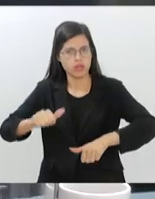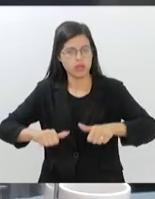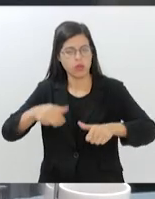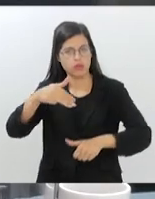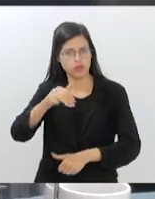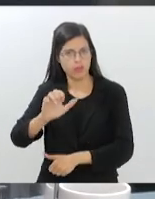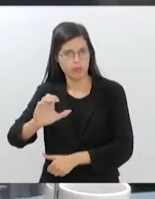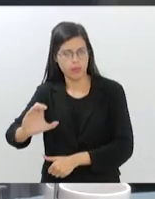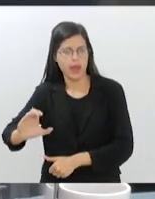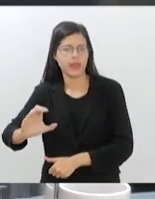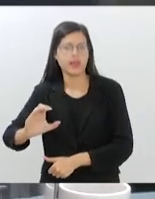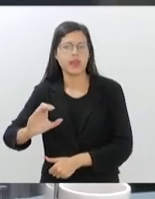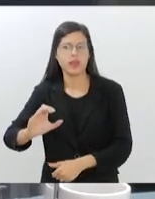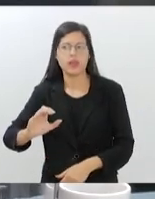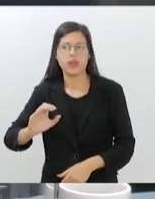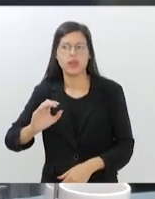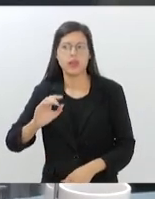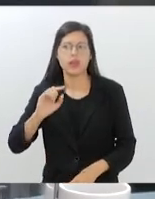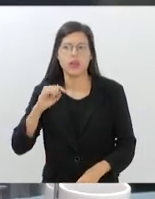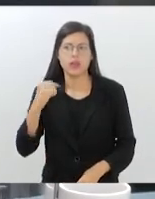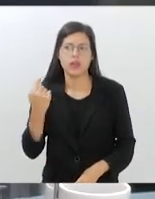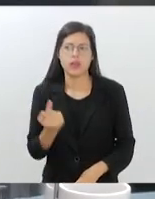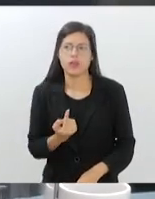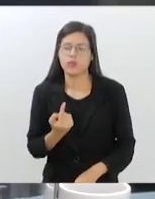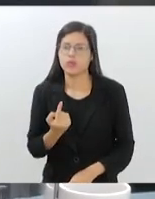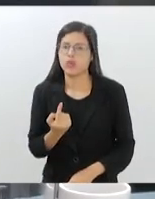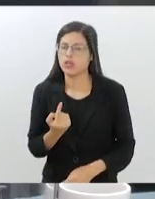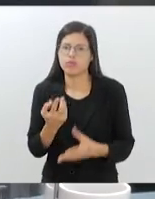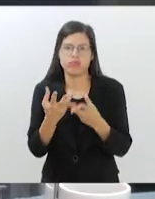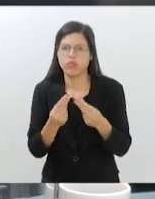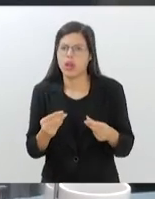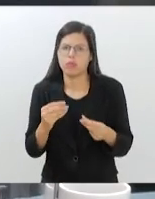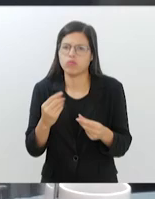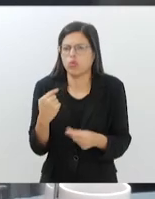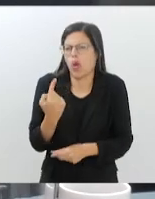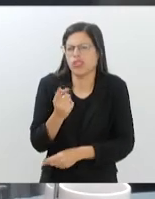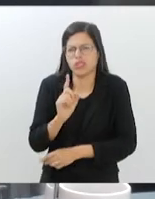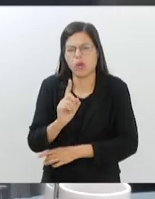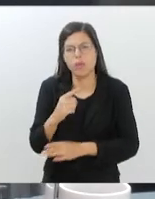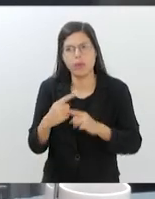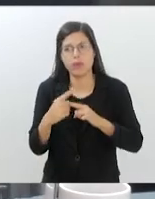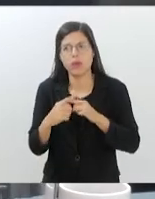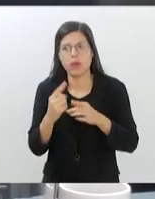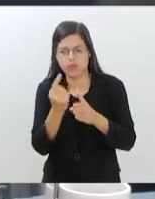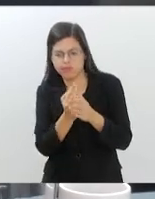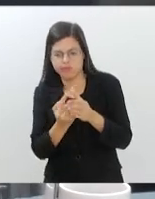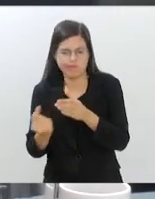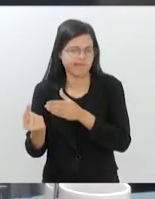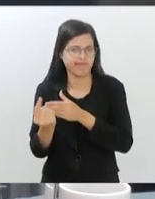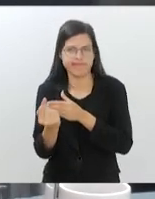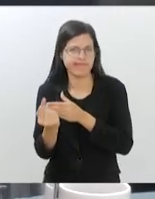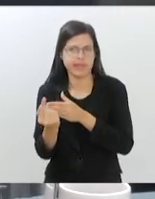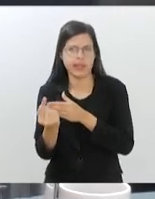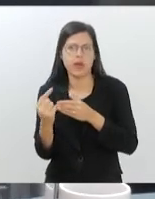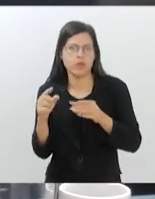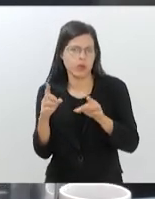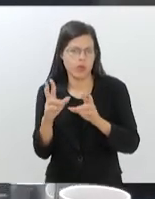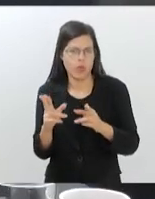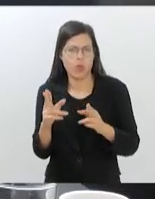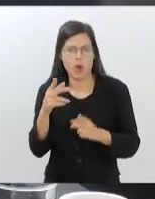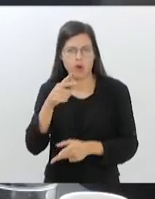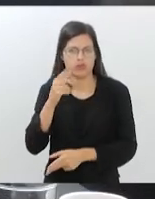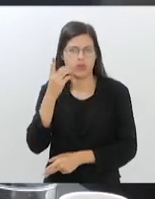gente atropelou sem piedade a gente não porque assim como o Deputado luí Paulo eu não levo para meu pro meu currículo a extinção de uma